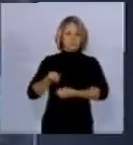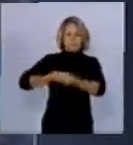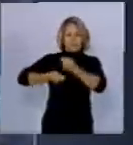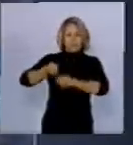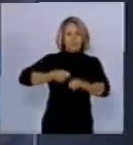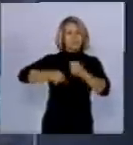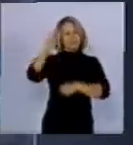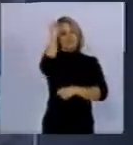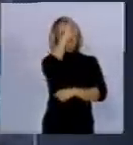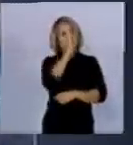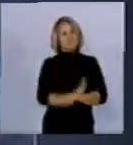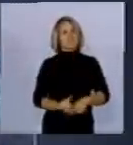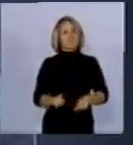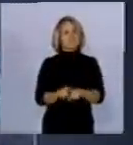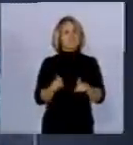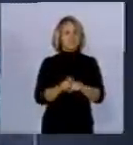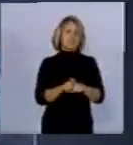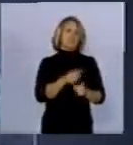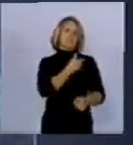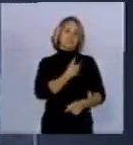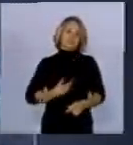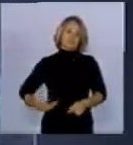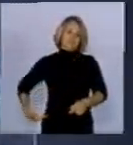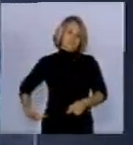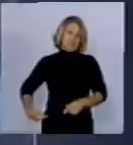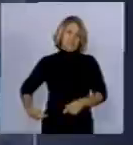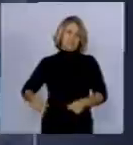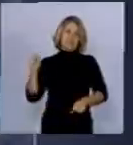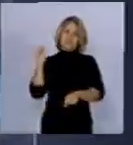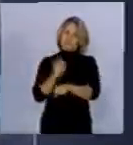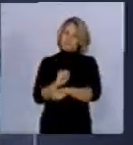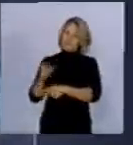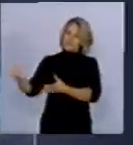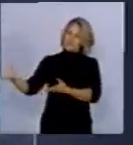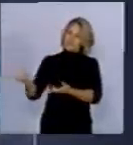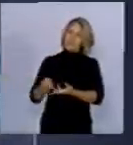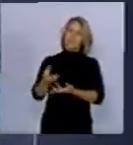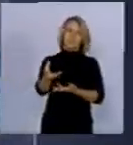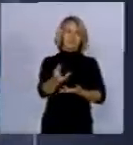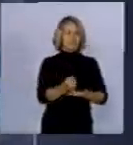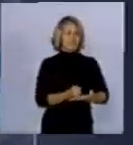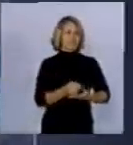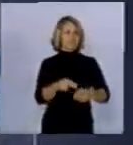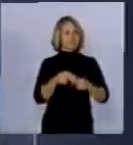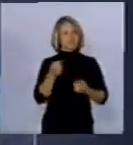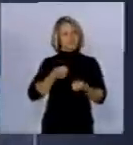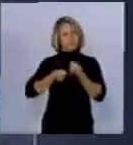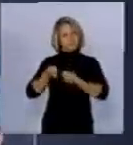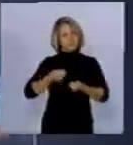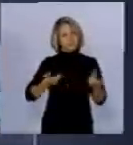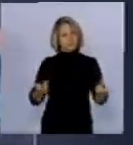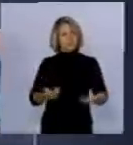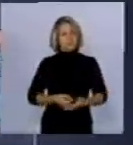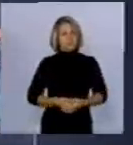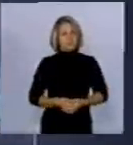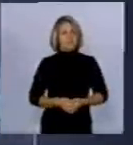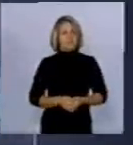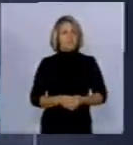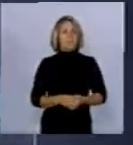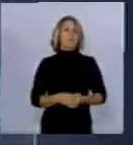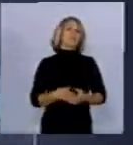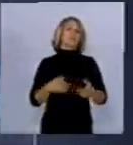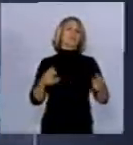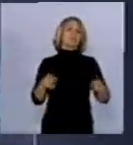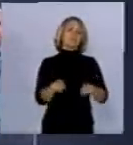nacional e também pros cofres públicos que deixam de recolher tributo sobre essa economia por fim como é